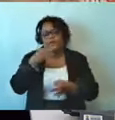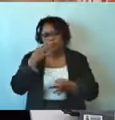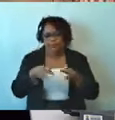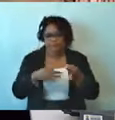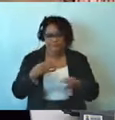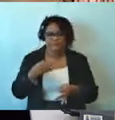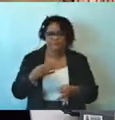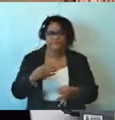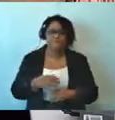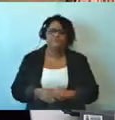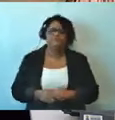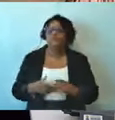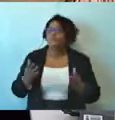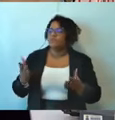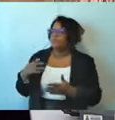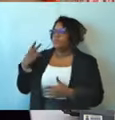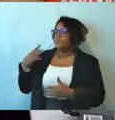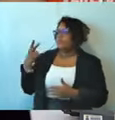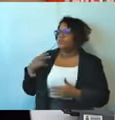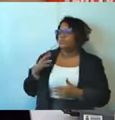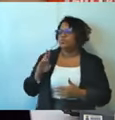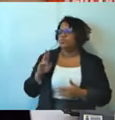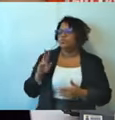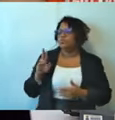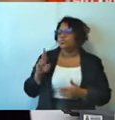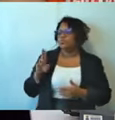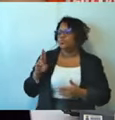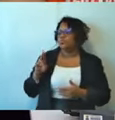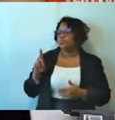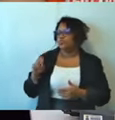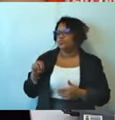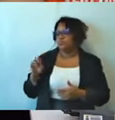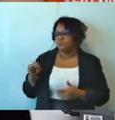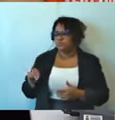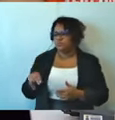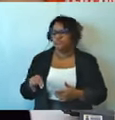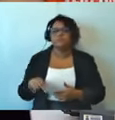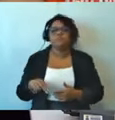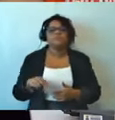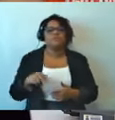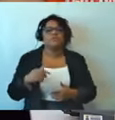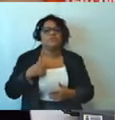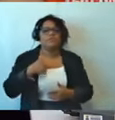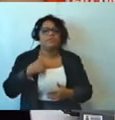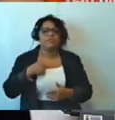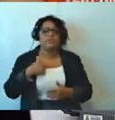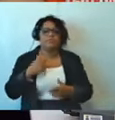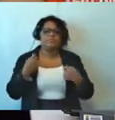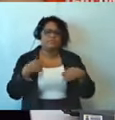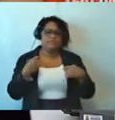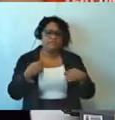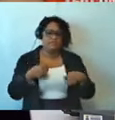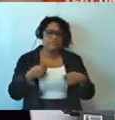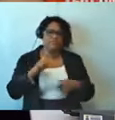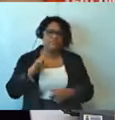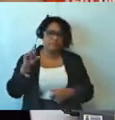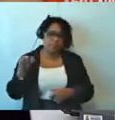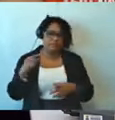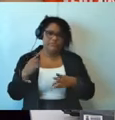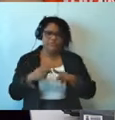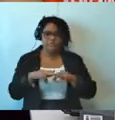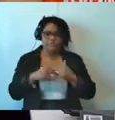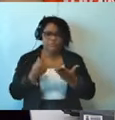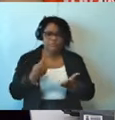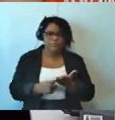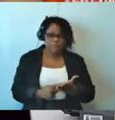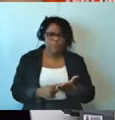Vereador Hudson. Pessoal, eu vou ter que me ausentar da audiência devido ao compromisso parlamentar, mas reitero aqui o nosso compromisso com essa política